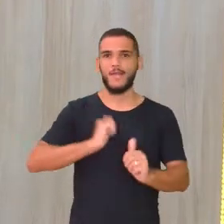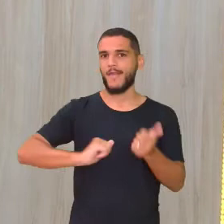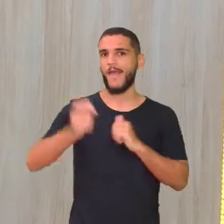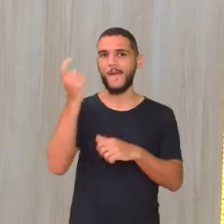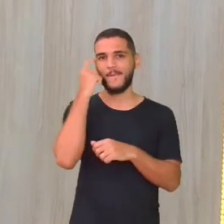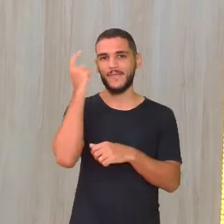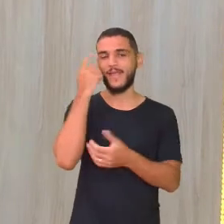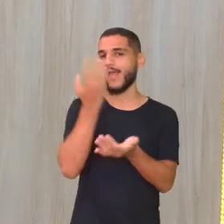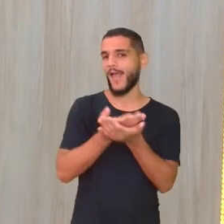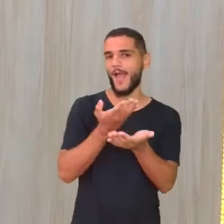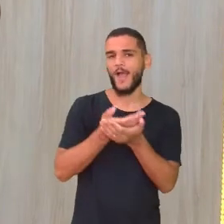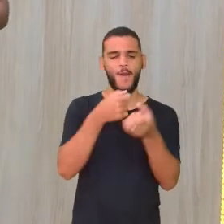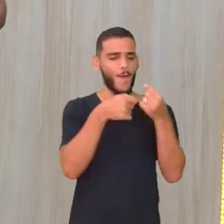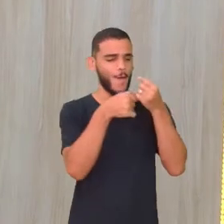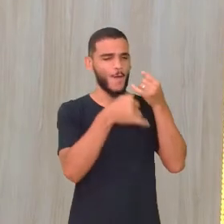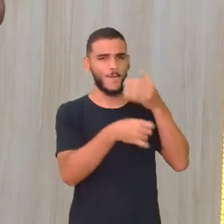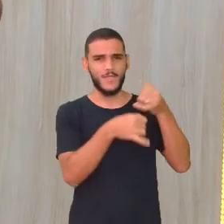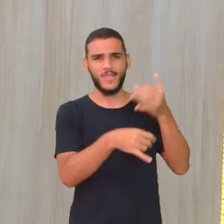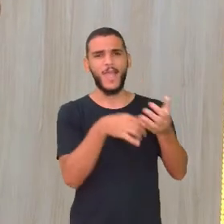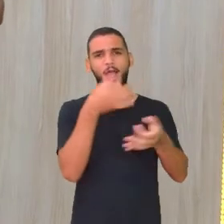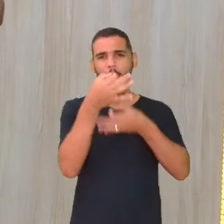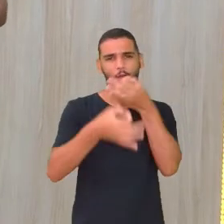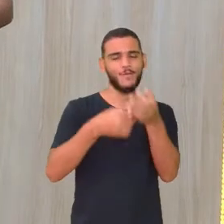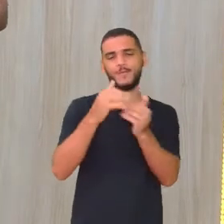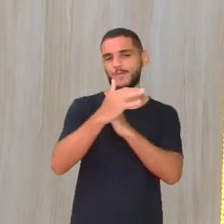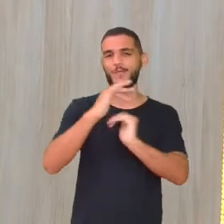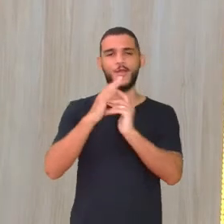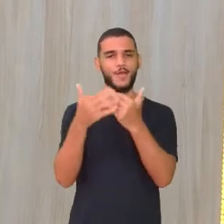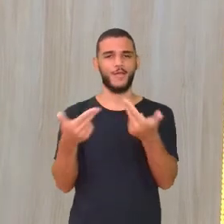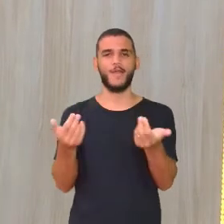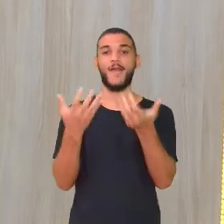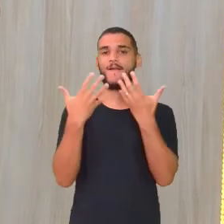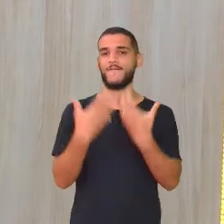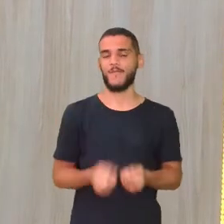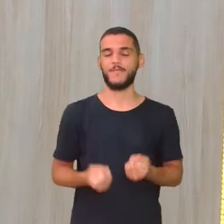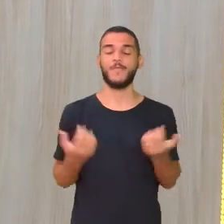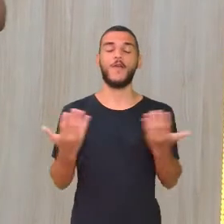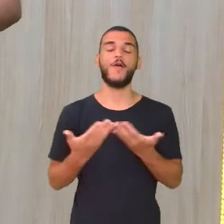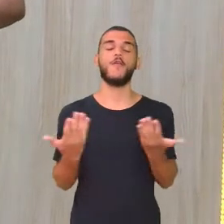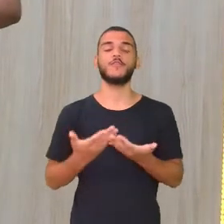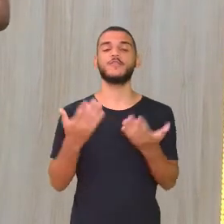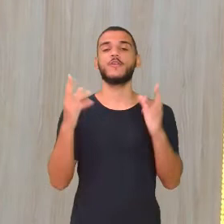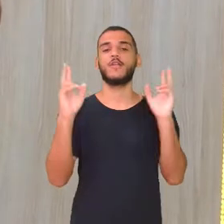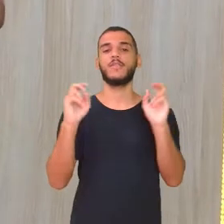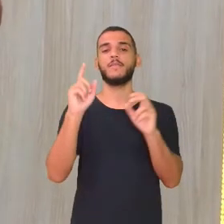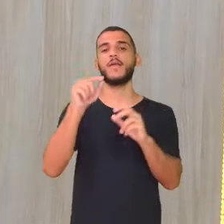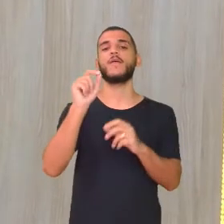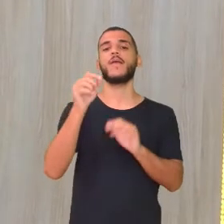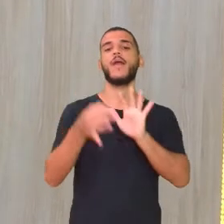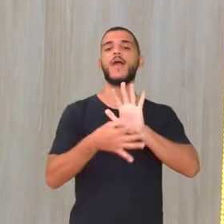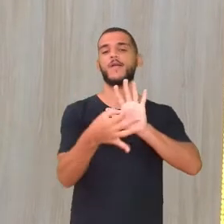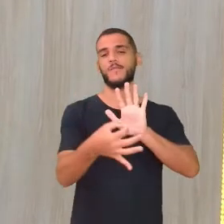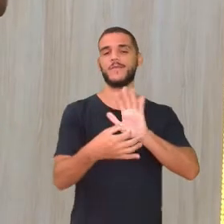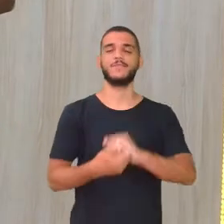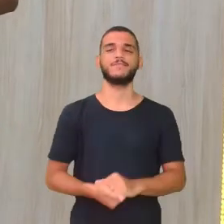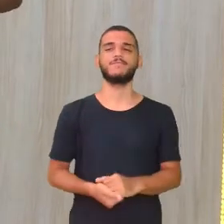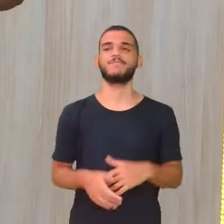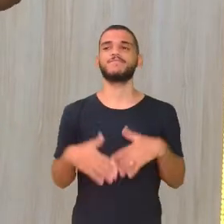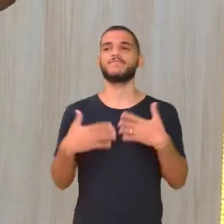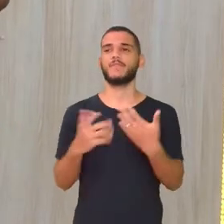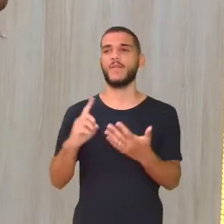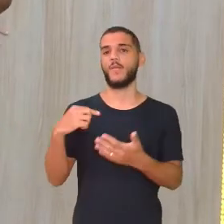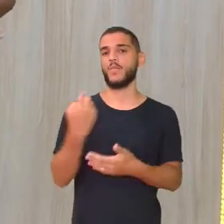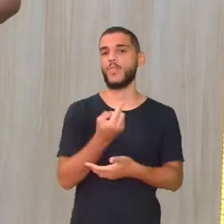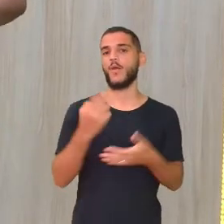os comentários que vocês têm para fazer, as dúvidas, tá certo? Então vamos embora. A aula hoje é sobre argumento. E a gente